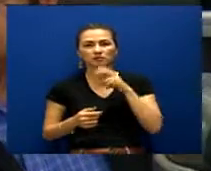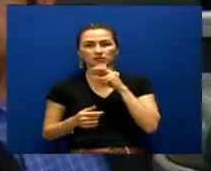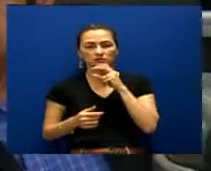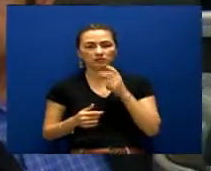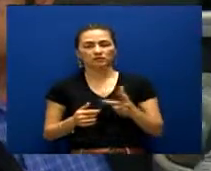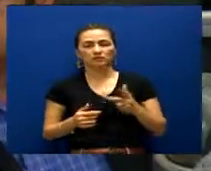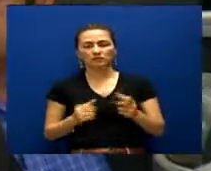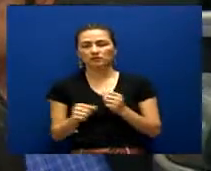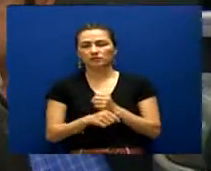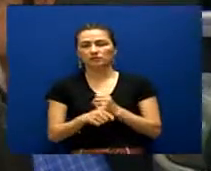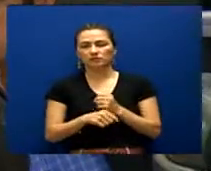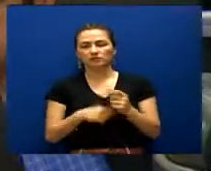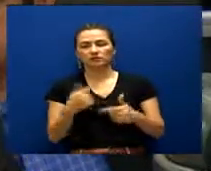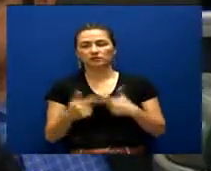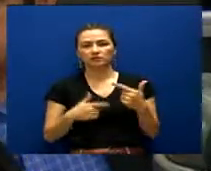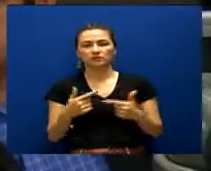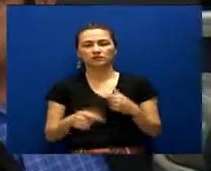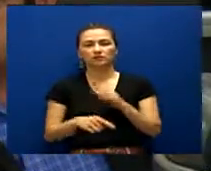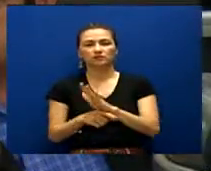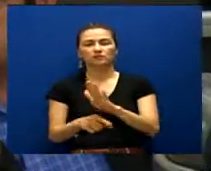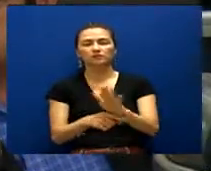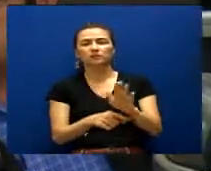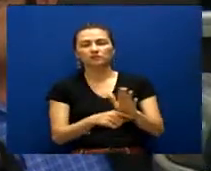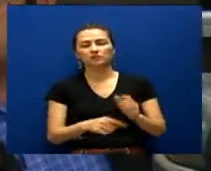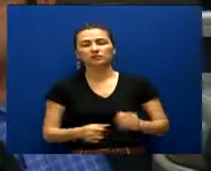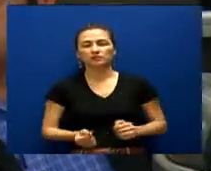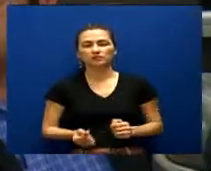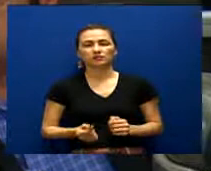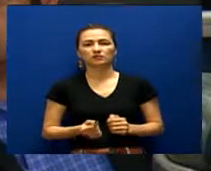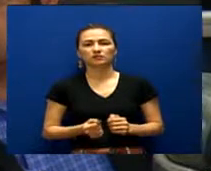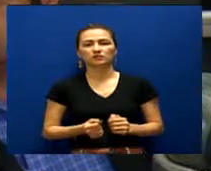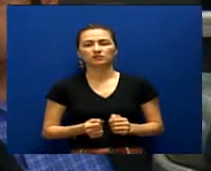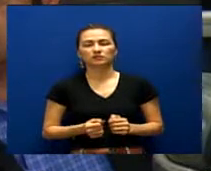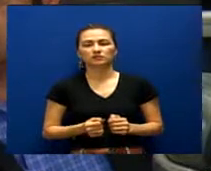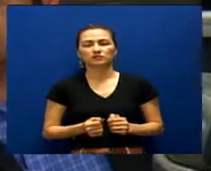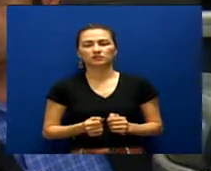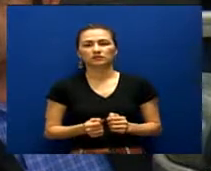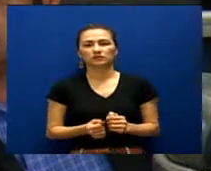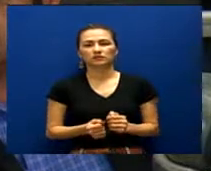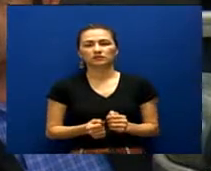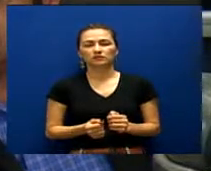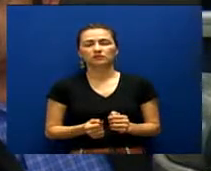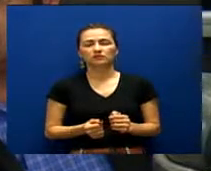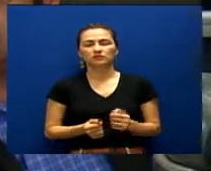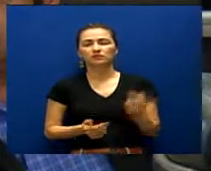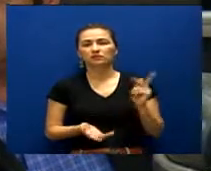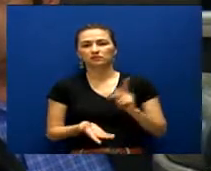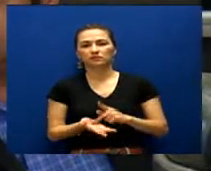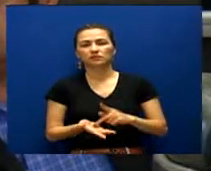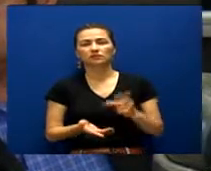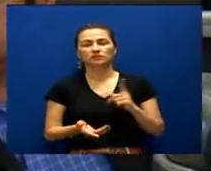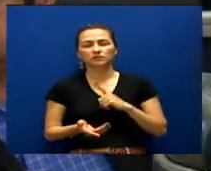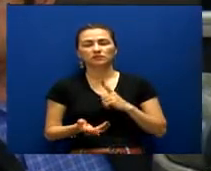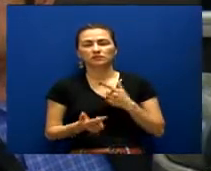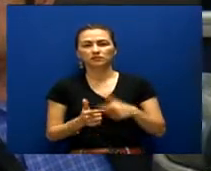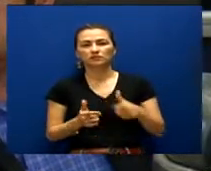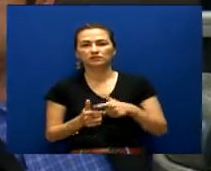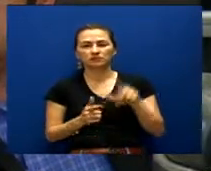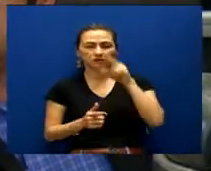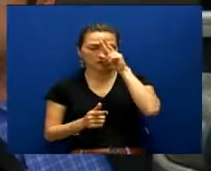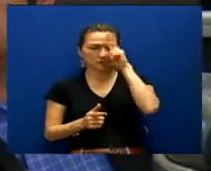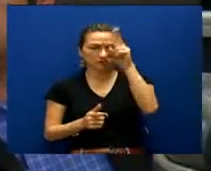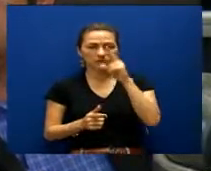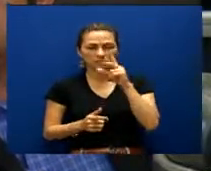benemérito, principalmente ligado à igreja, e sabemos que está em boas mãos. Realmente houve uma situação muito difícil na Santa